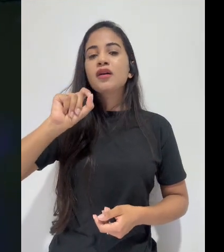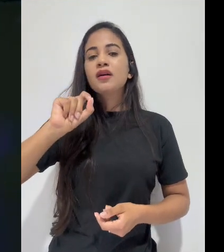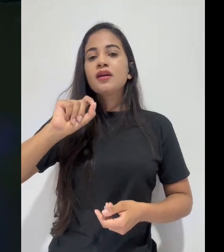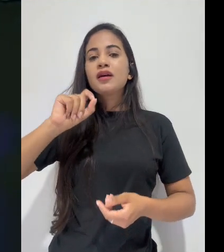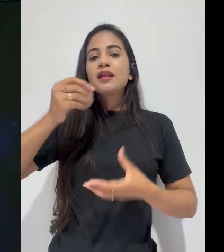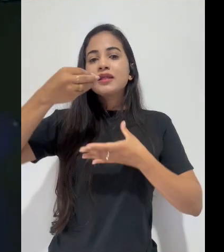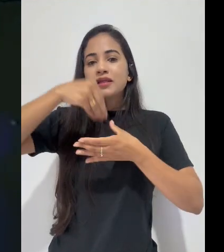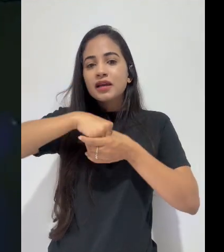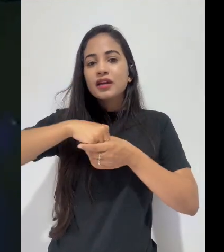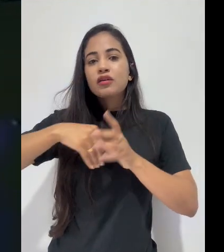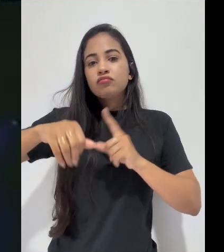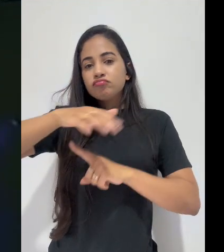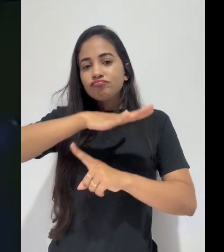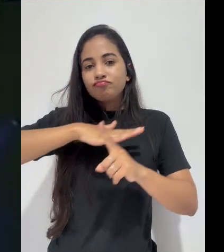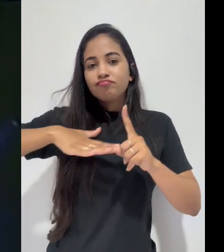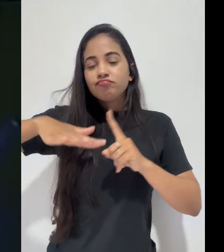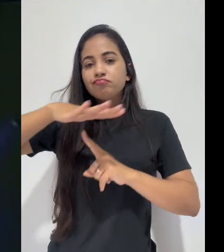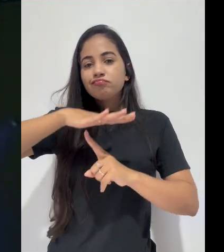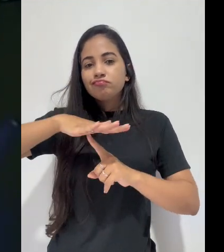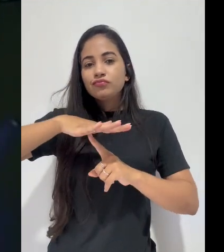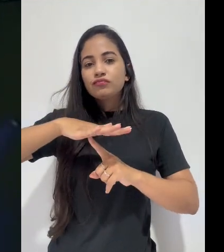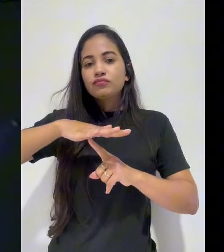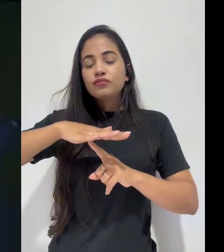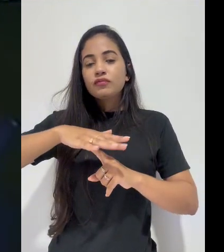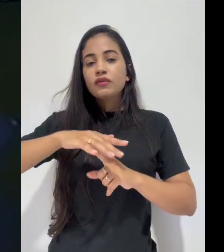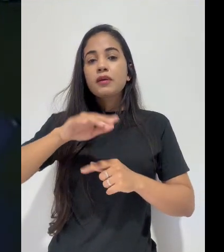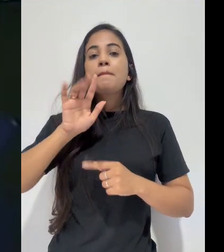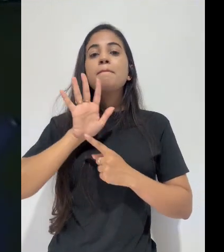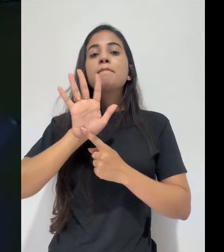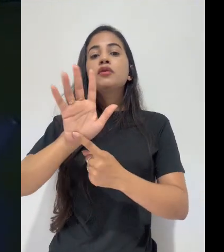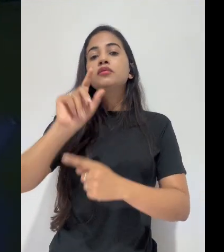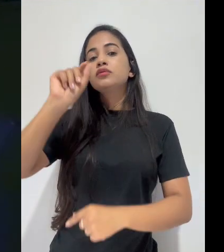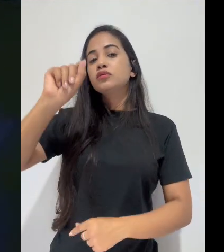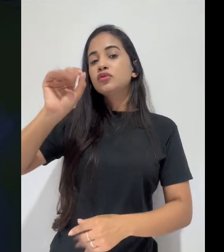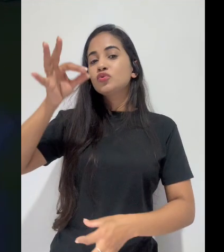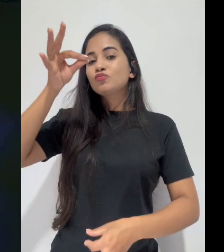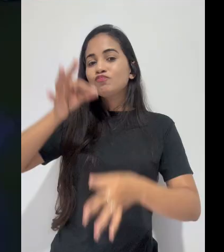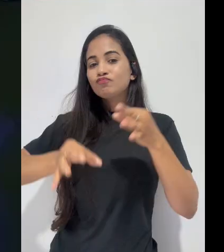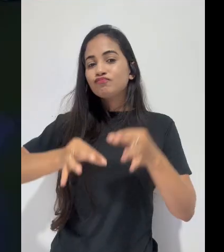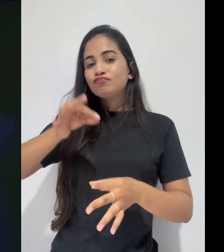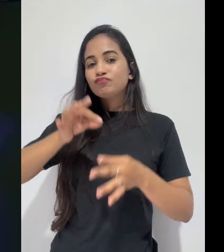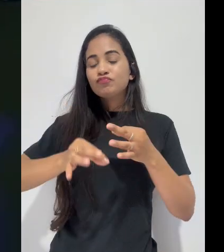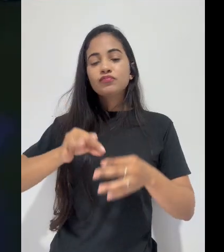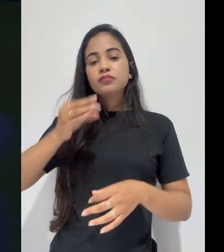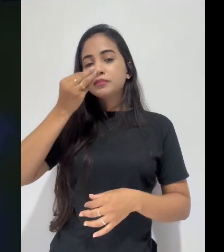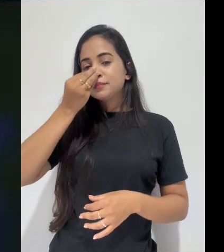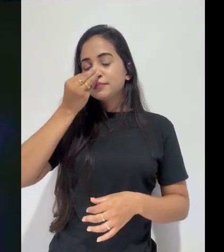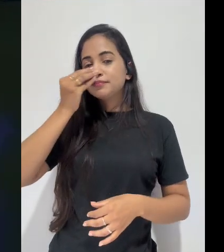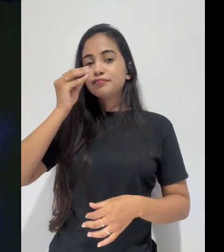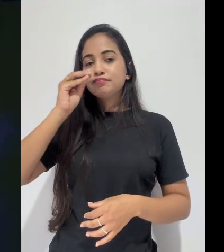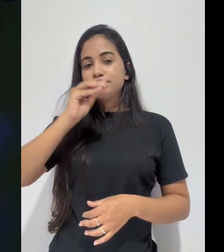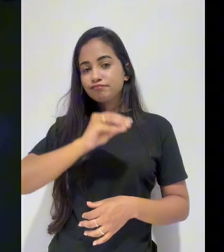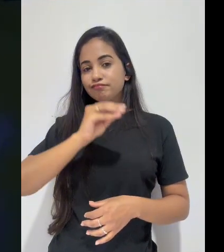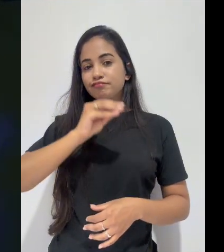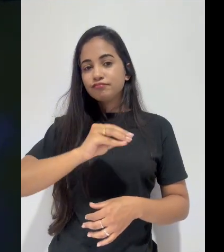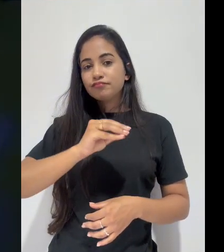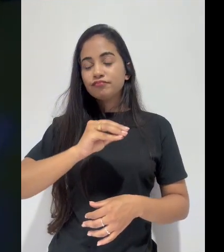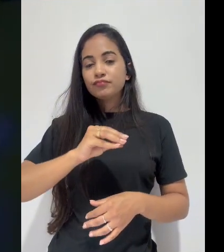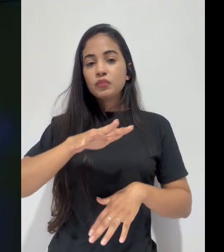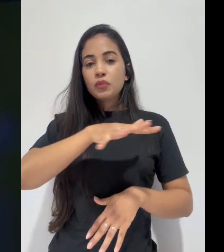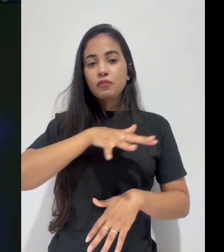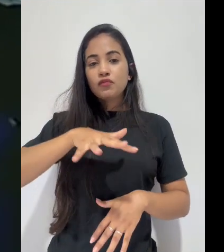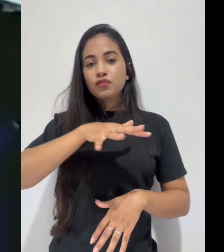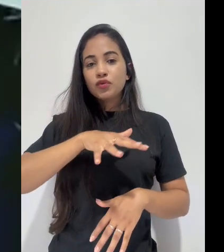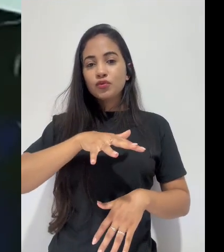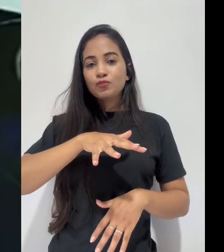nossa sociedade, o que demonstra que o Poder Judiciário é, dentre todos os poderes, o mais conservador às demandas